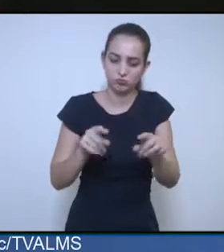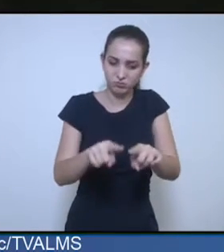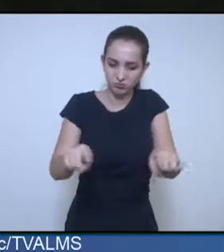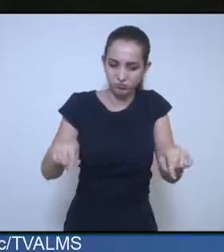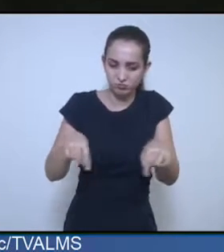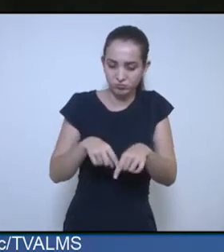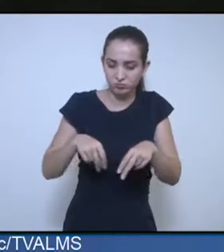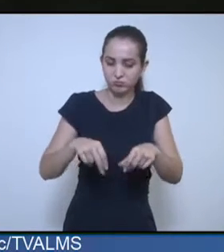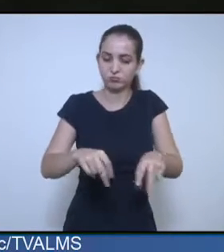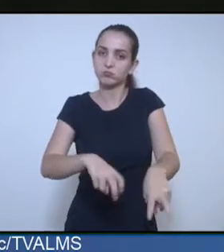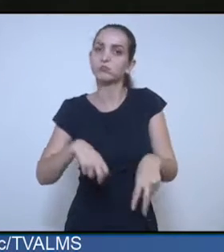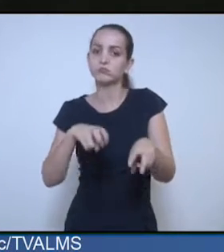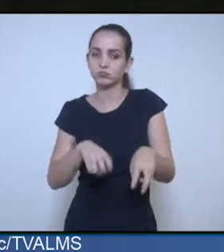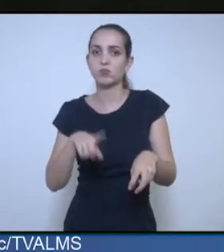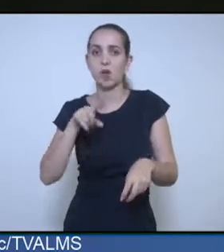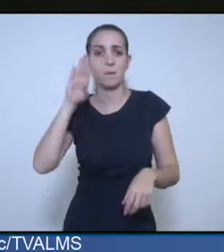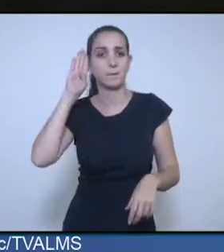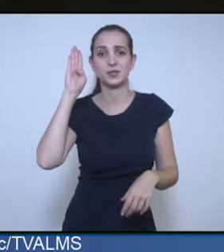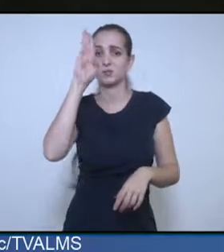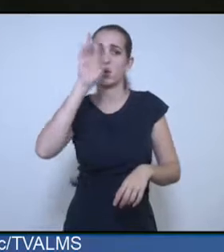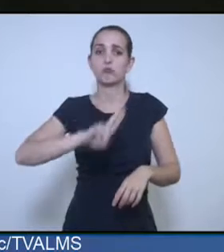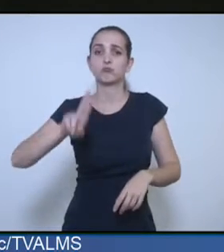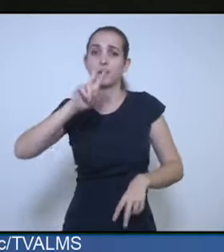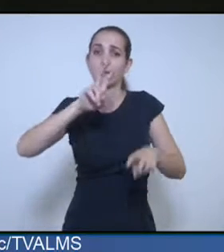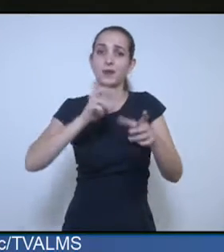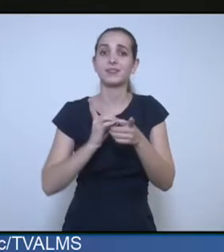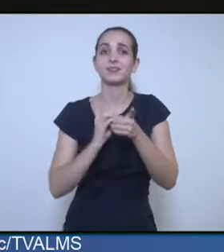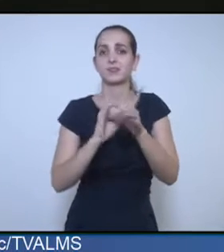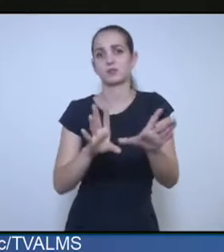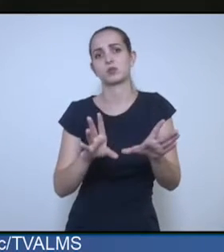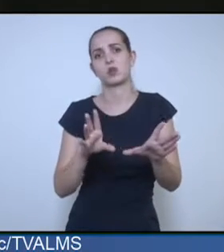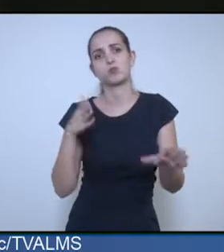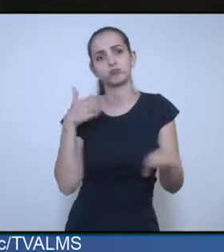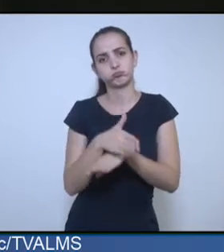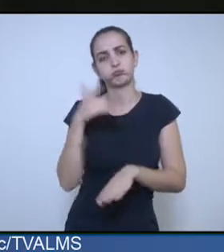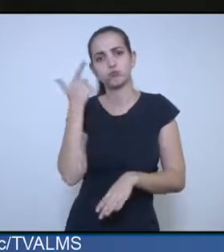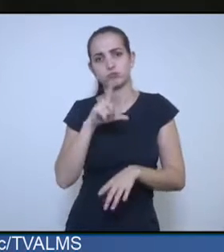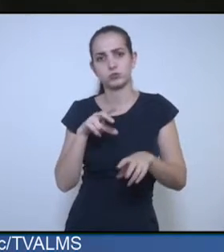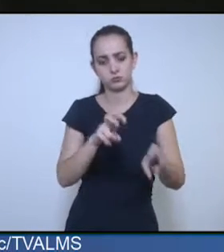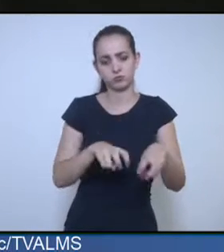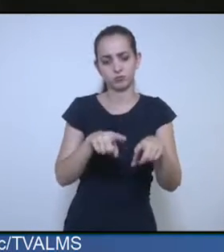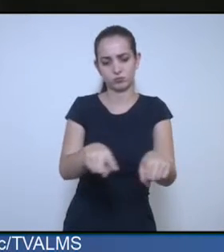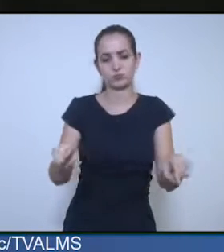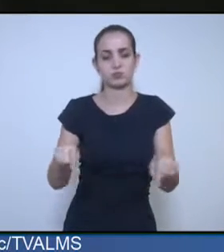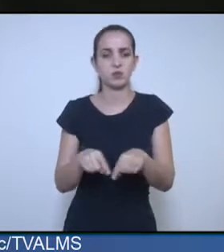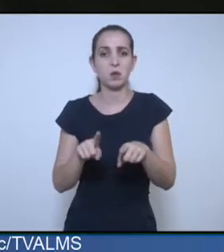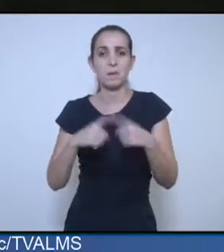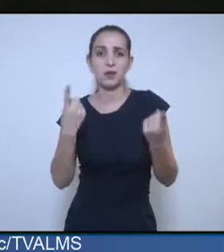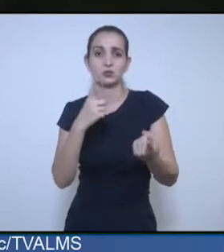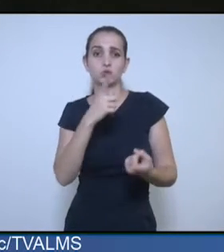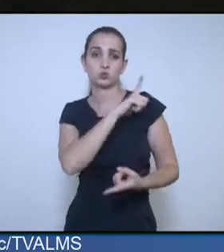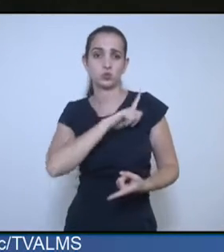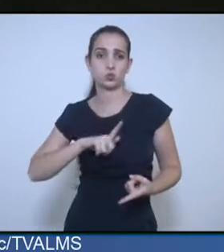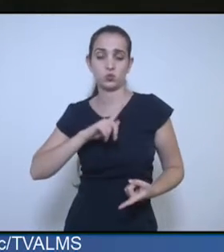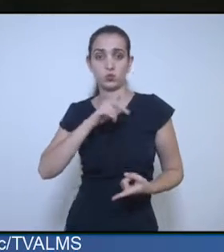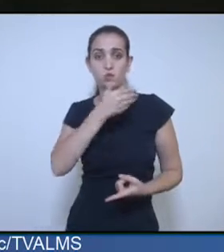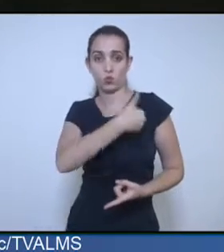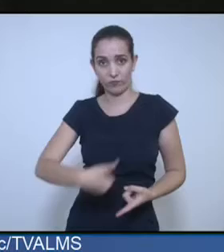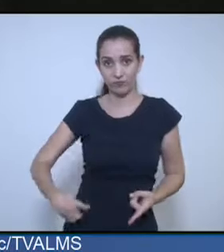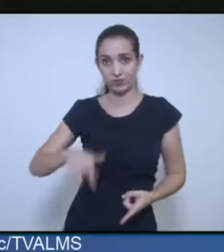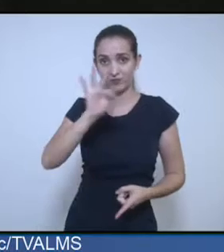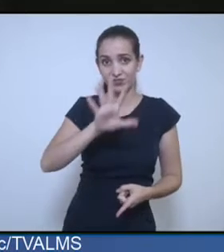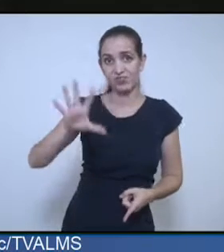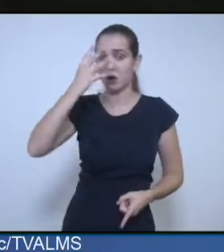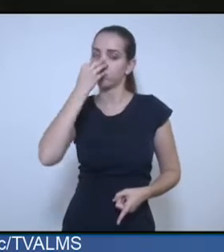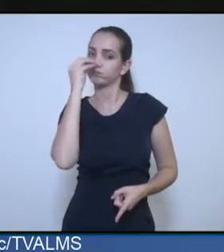principal instrumento para democratizar o acesso à produção agrícola, foi literalmente abandonada pelo governo federal. Em Mato